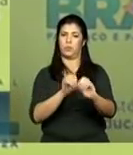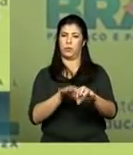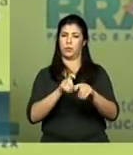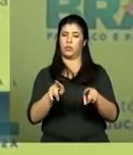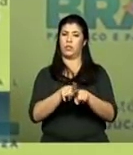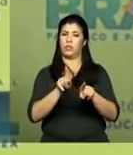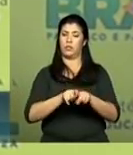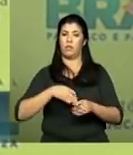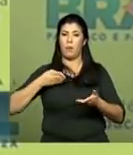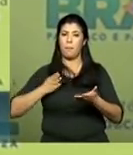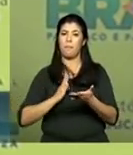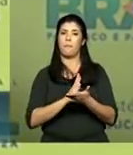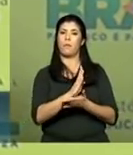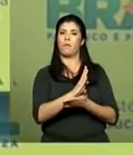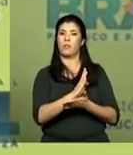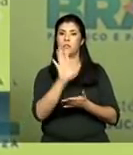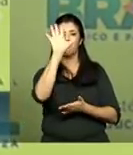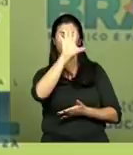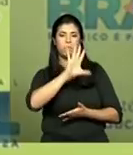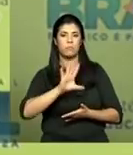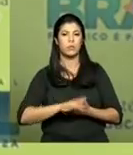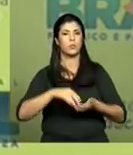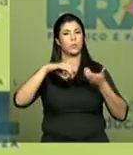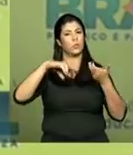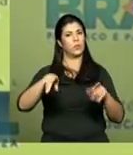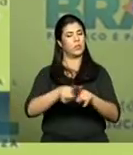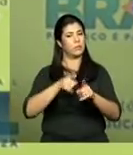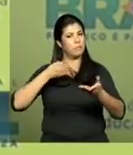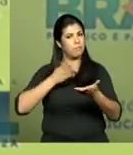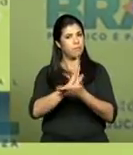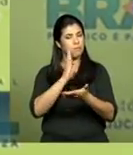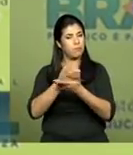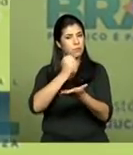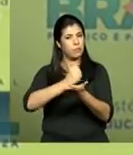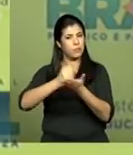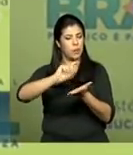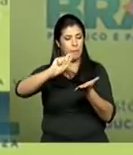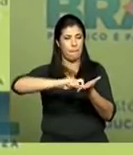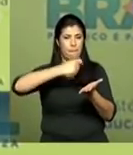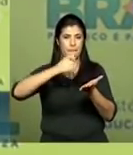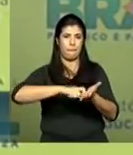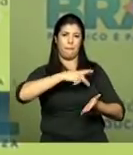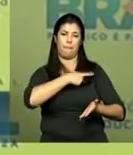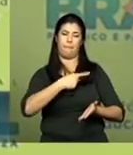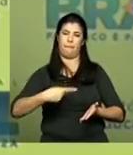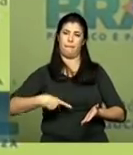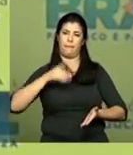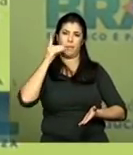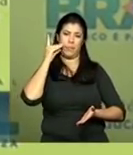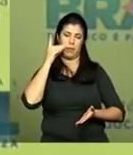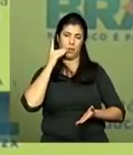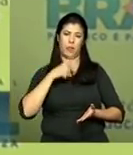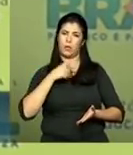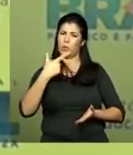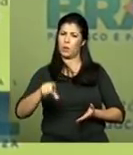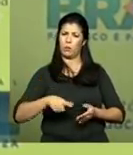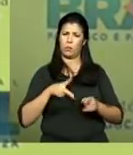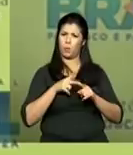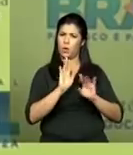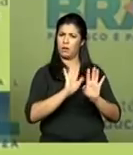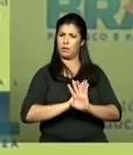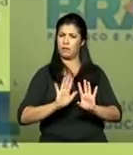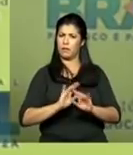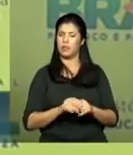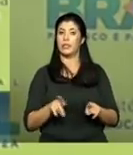no Congresso Nacional e sancionado sem vetos pela presidenta Dilma. Gostaria agora de